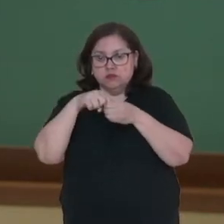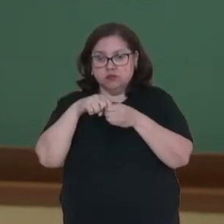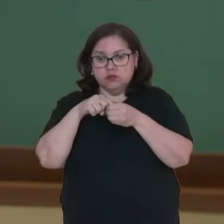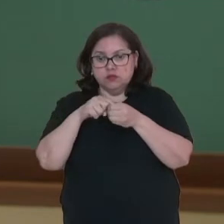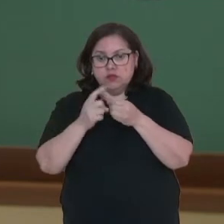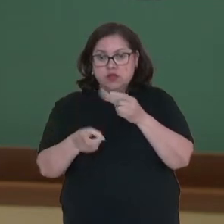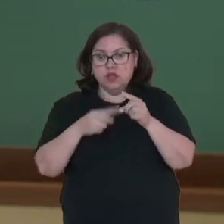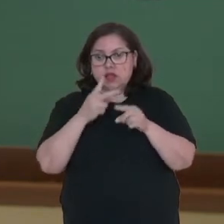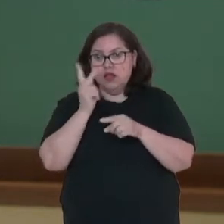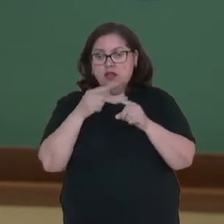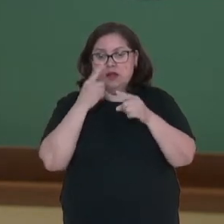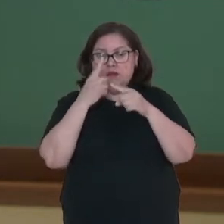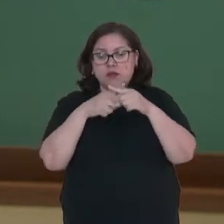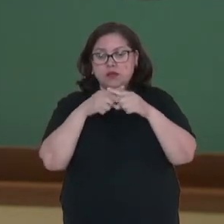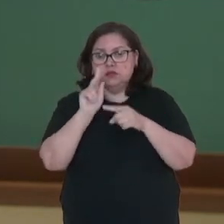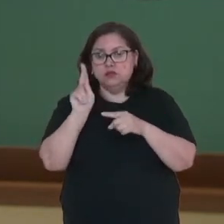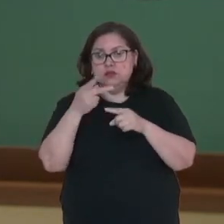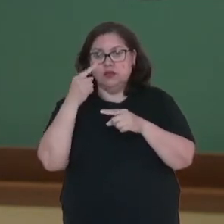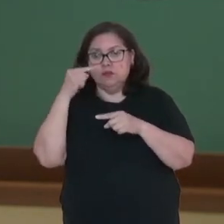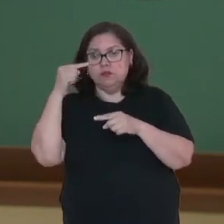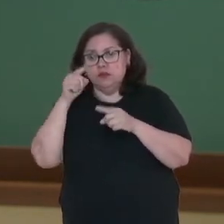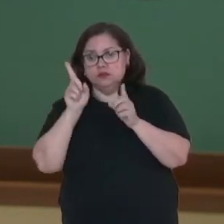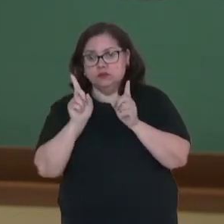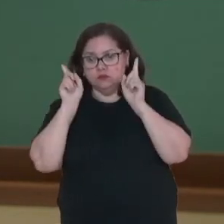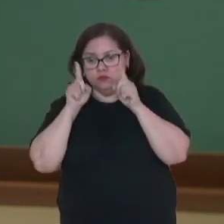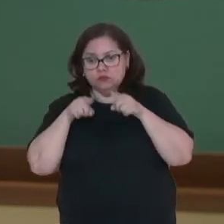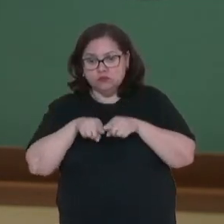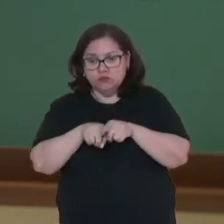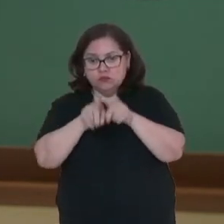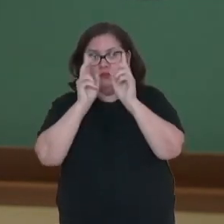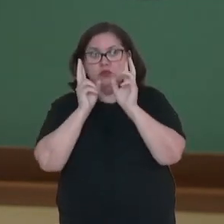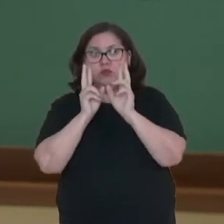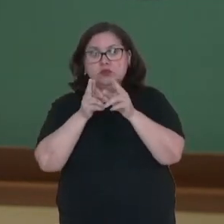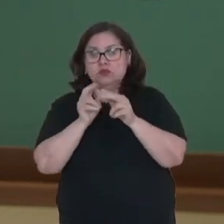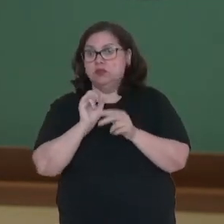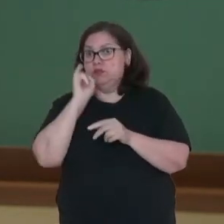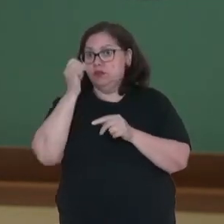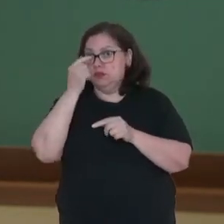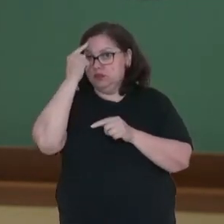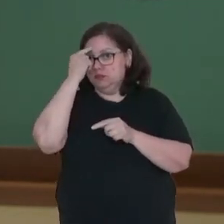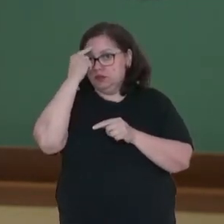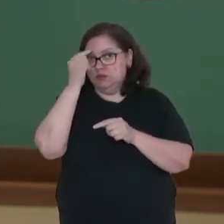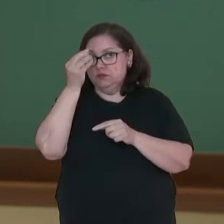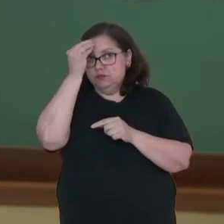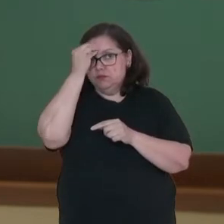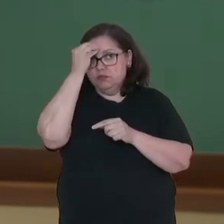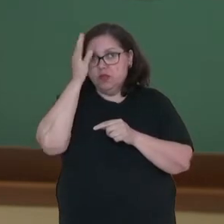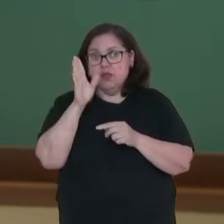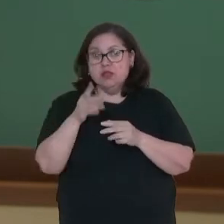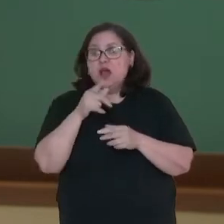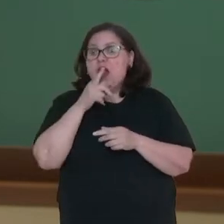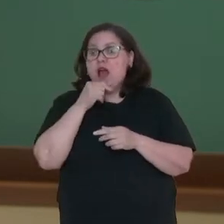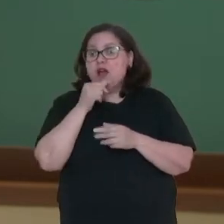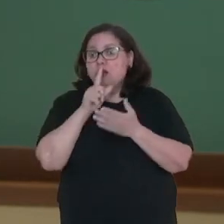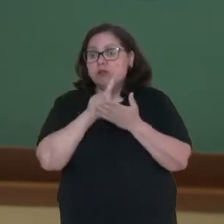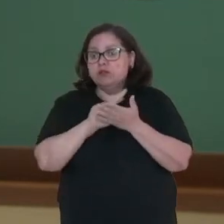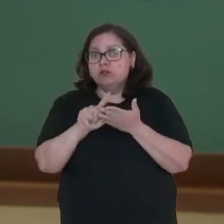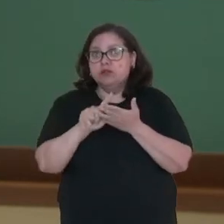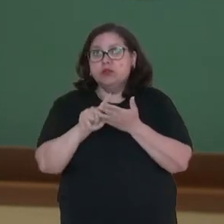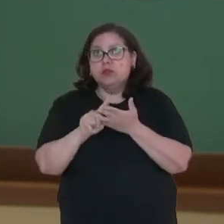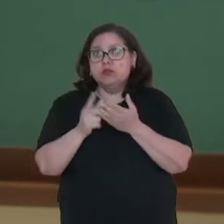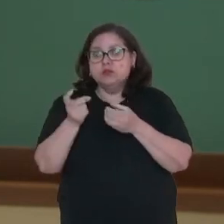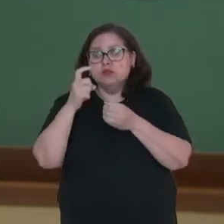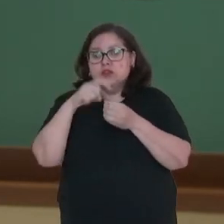de H+ e OH-. Tá? Sempre vai ser a mesma, esse é um ponto importante. Tá? Na água pura,